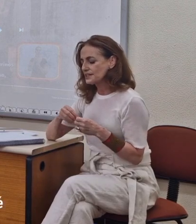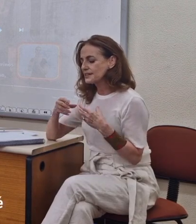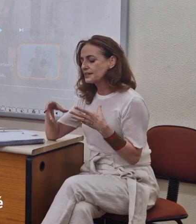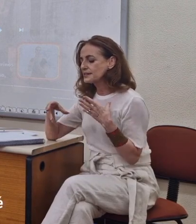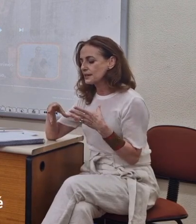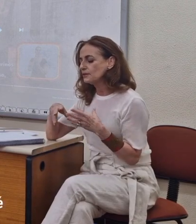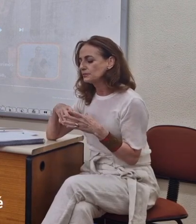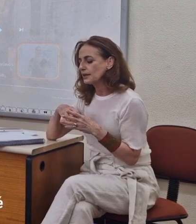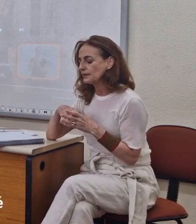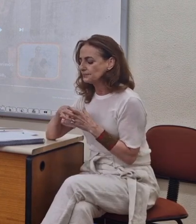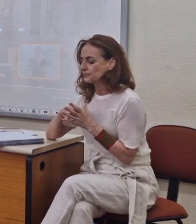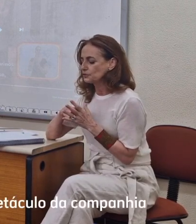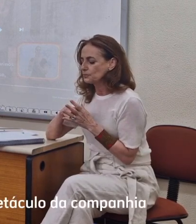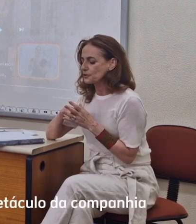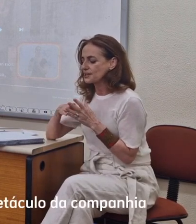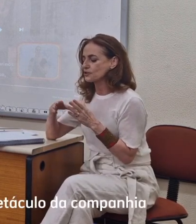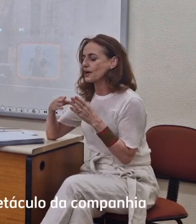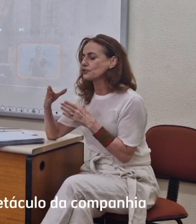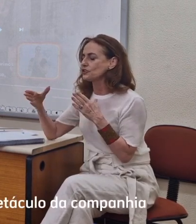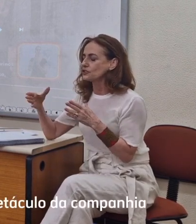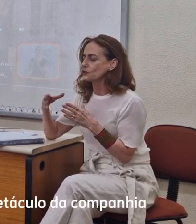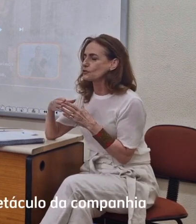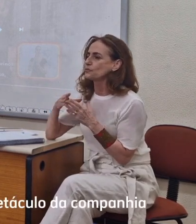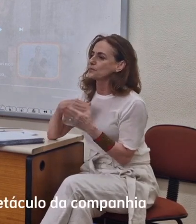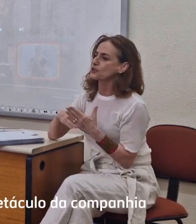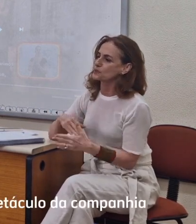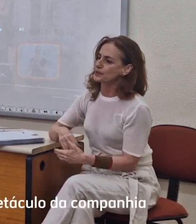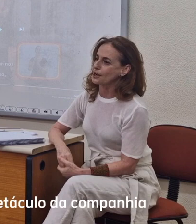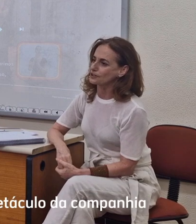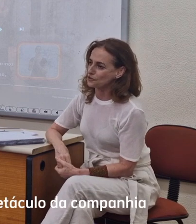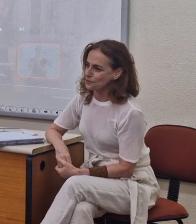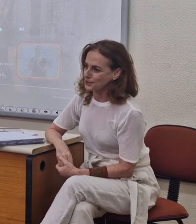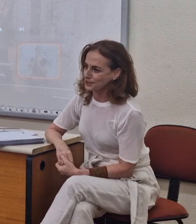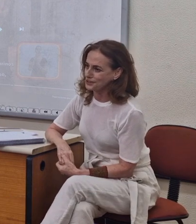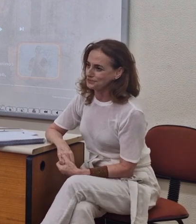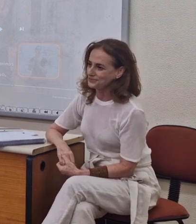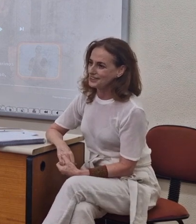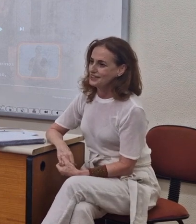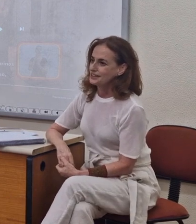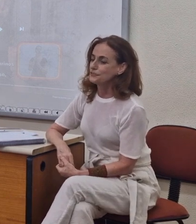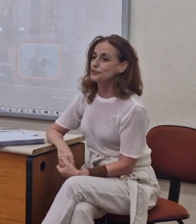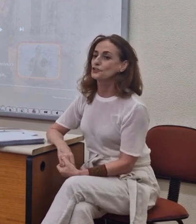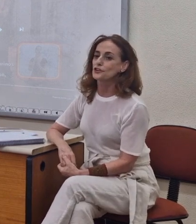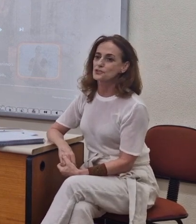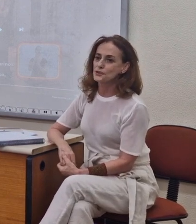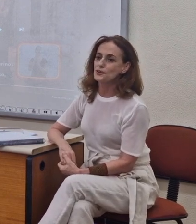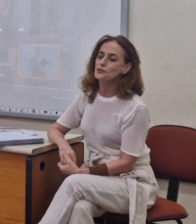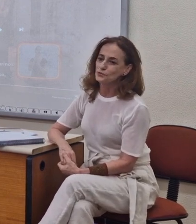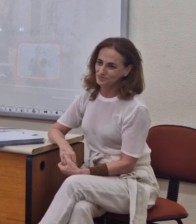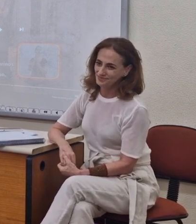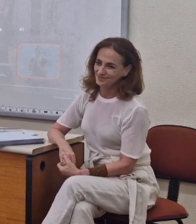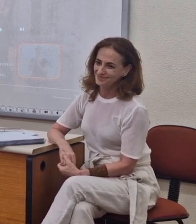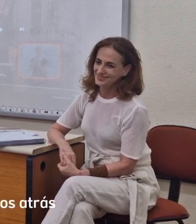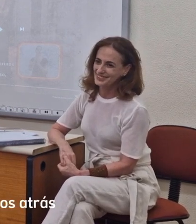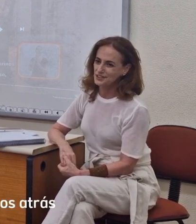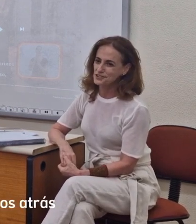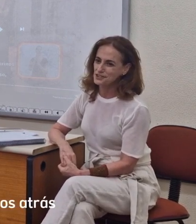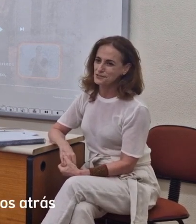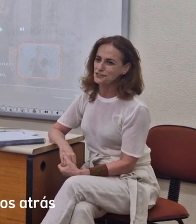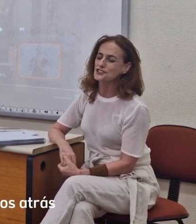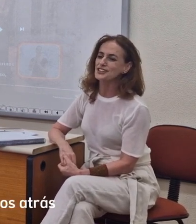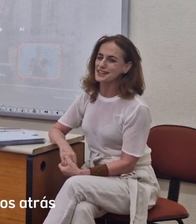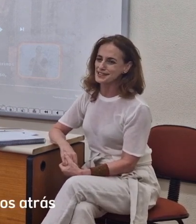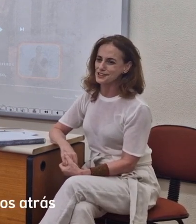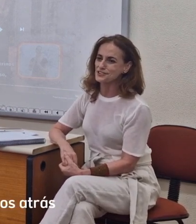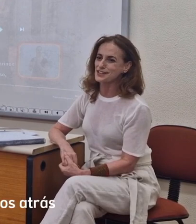ela foi uma descrição, né, do processo artístico do primeiro espetáculo da companhia, que foi em 2001. Então,